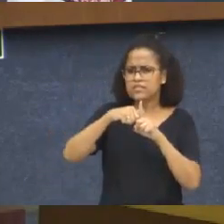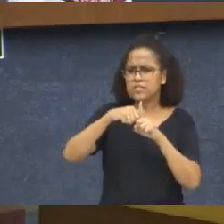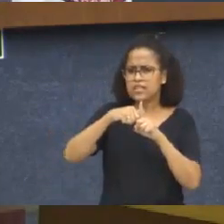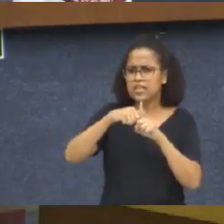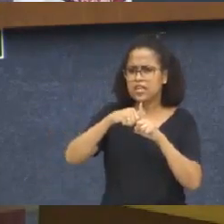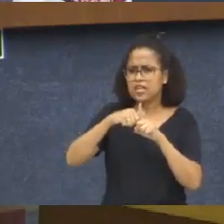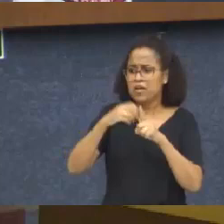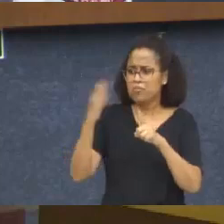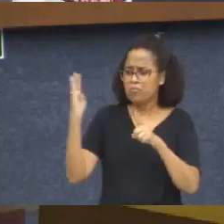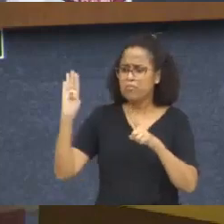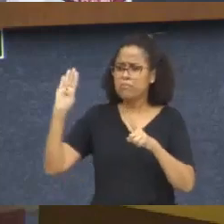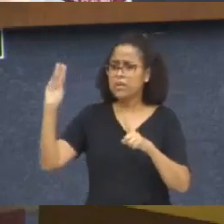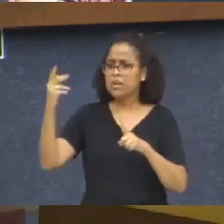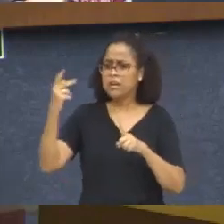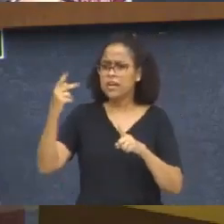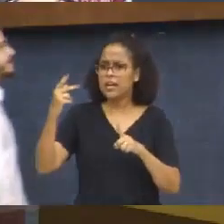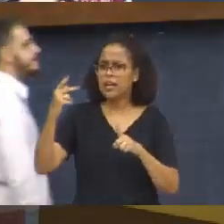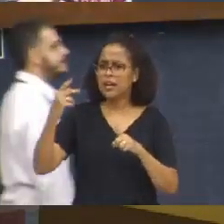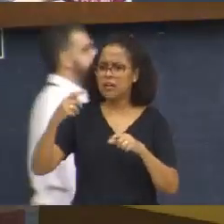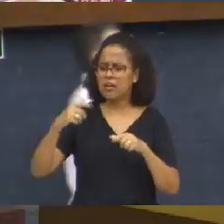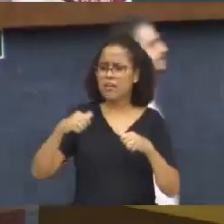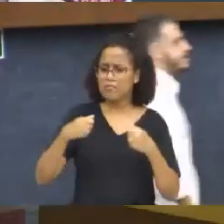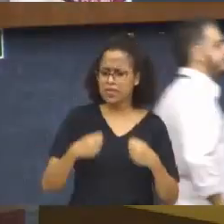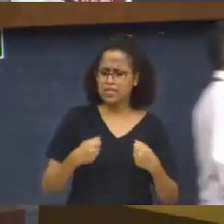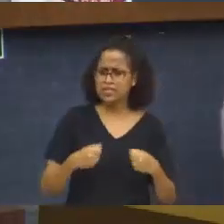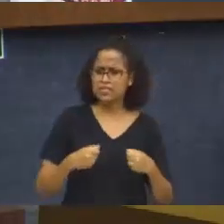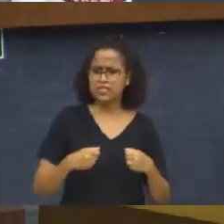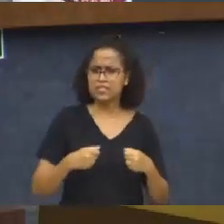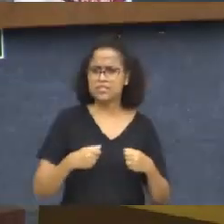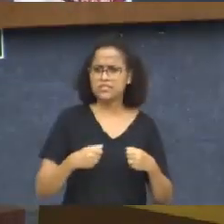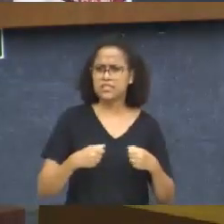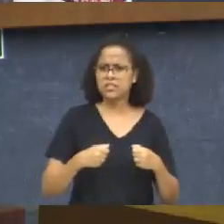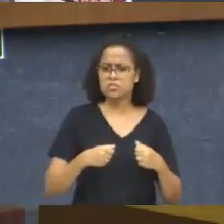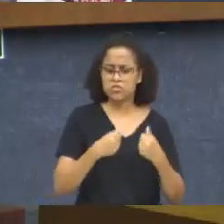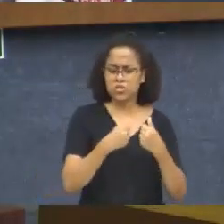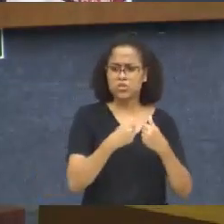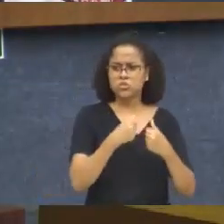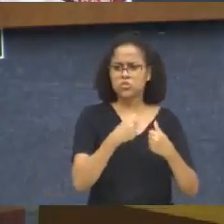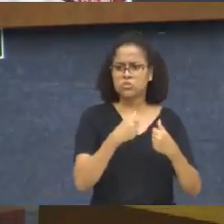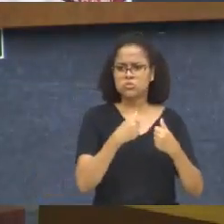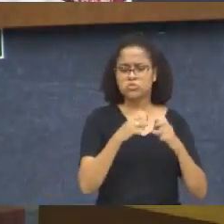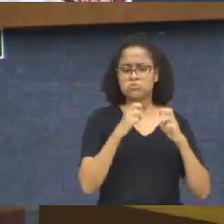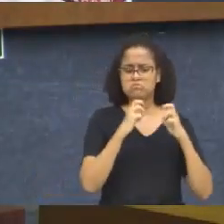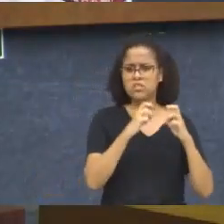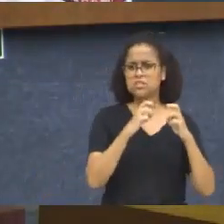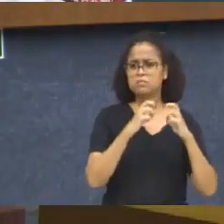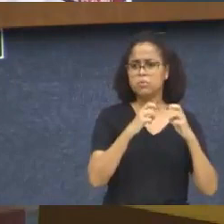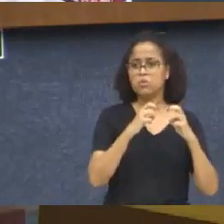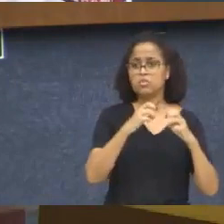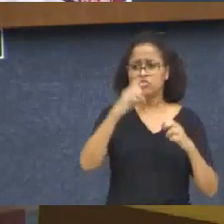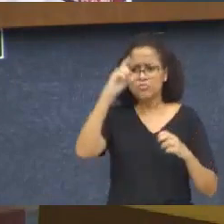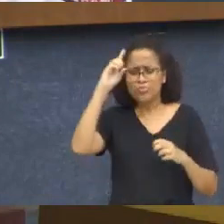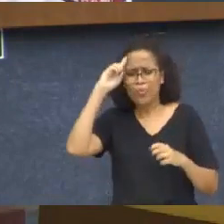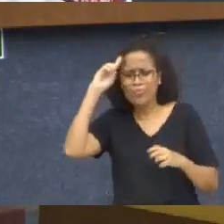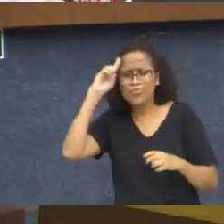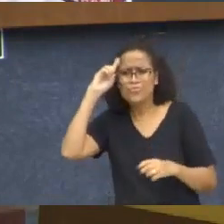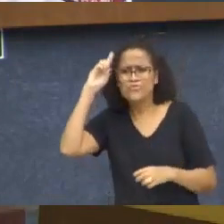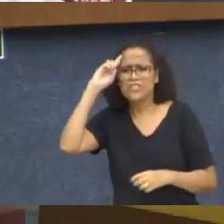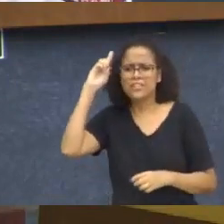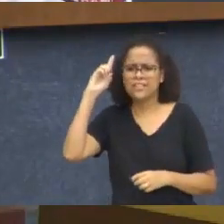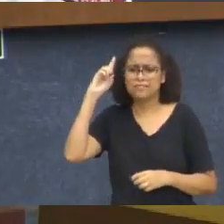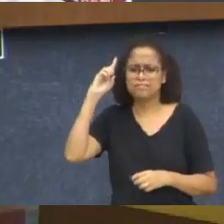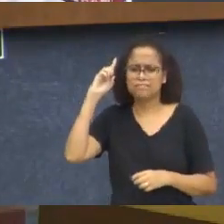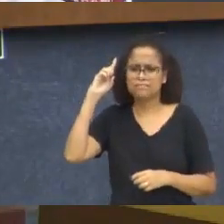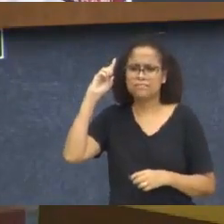transporte que é diário? Imagine. Então, é até engraçado, porque dentro da nossa pauta de mobilidade,